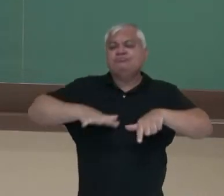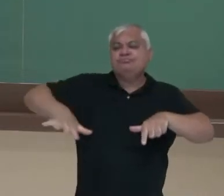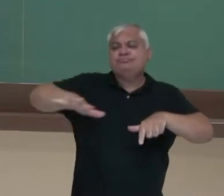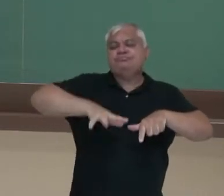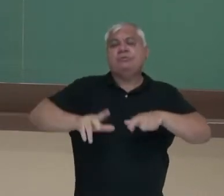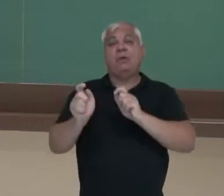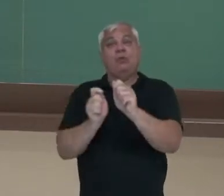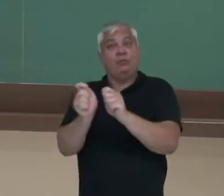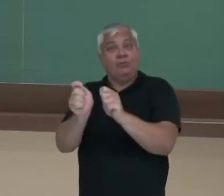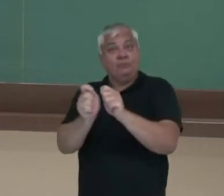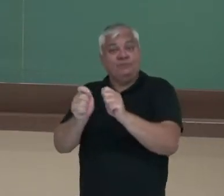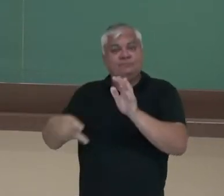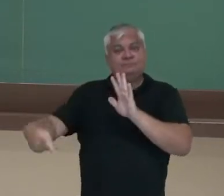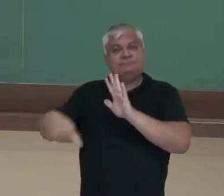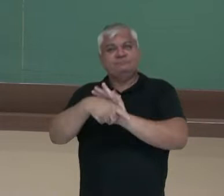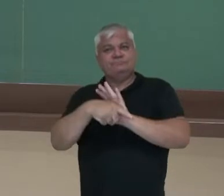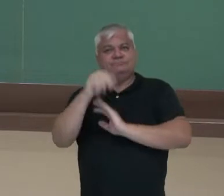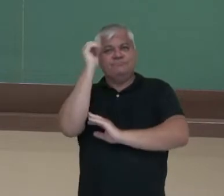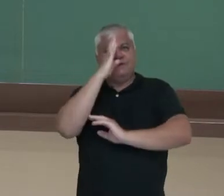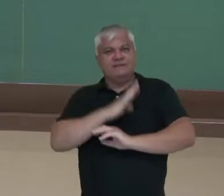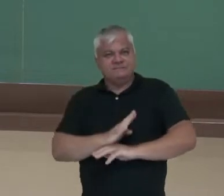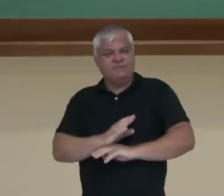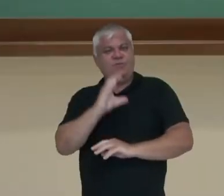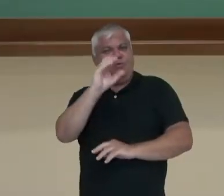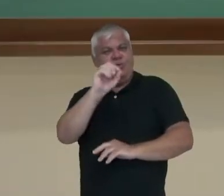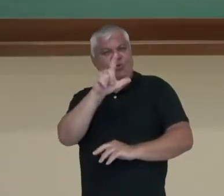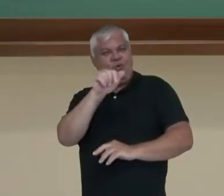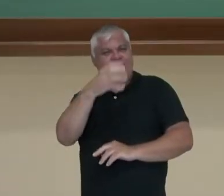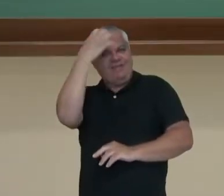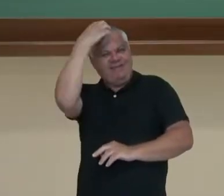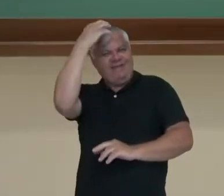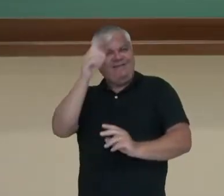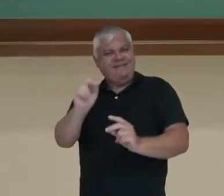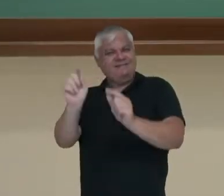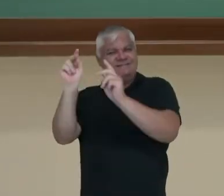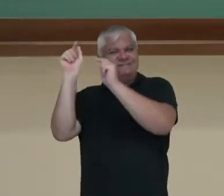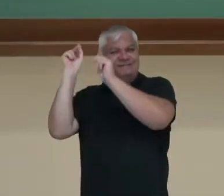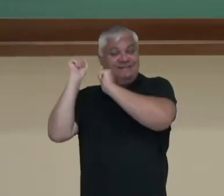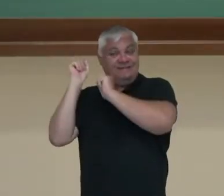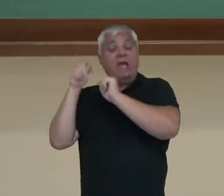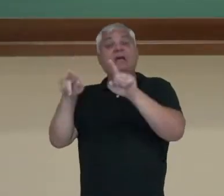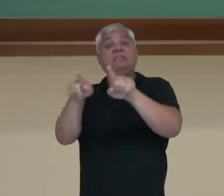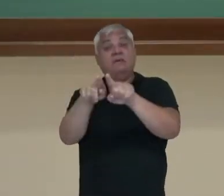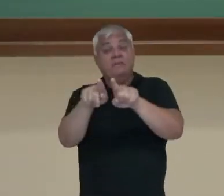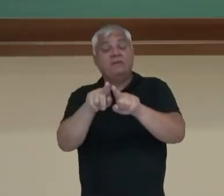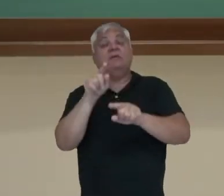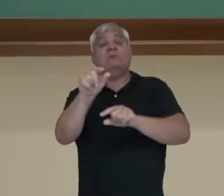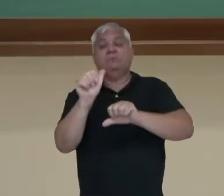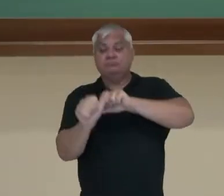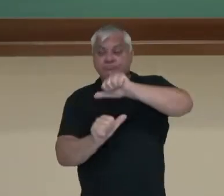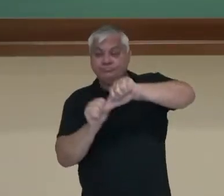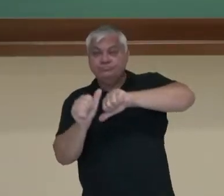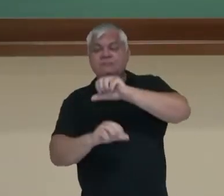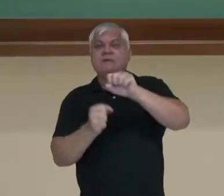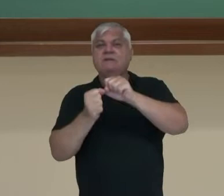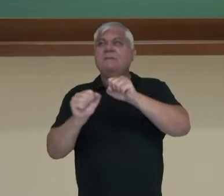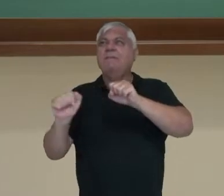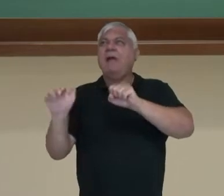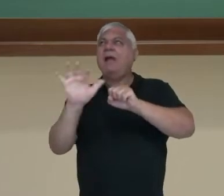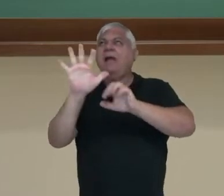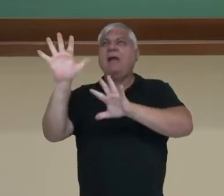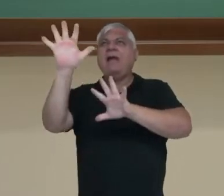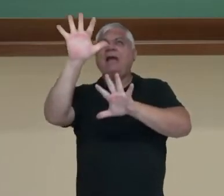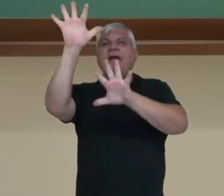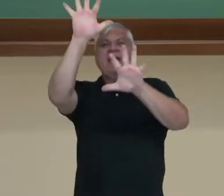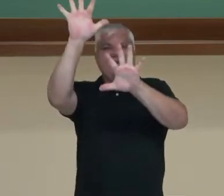que fez também parte do Brasil colonial. Ou melhor dizendo, fez também parte do processo de expansão territorial,